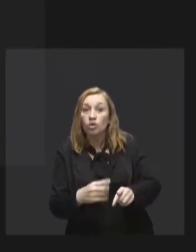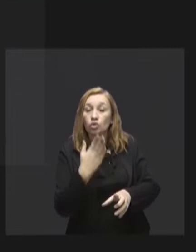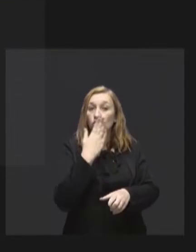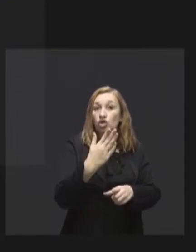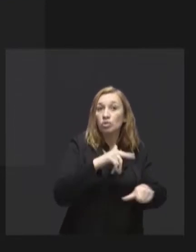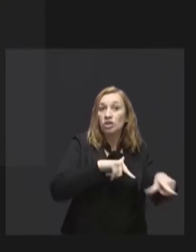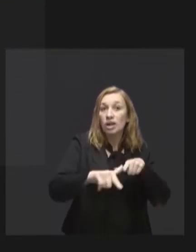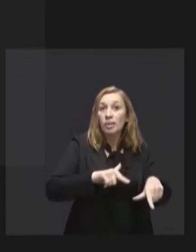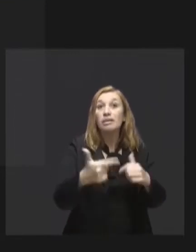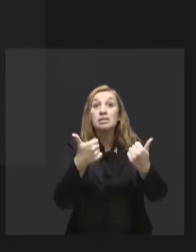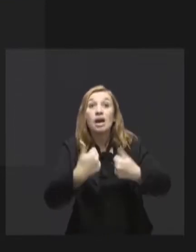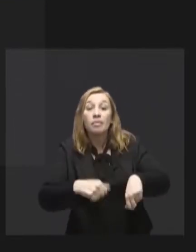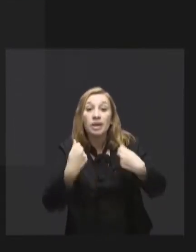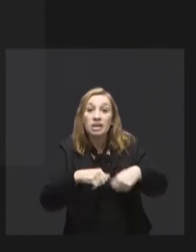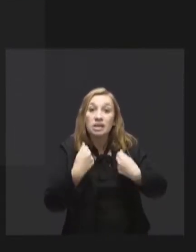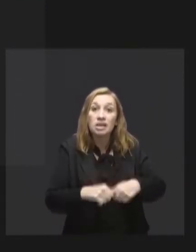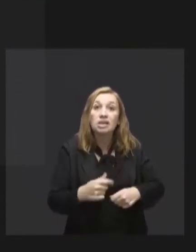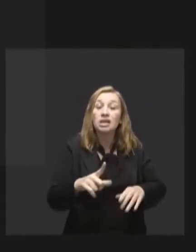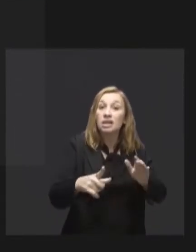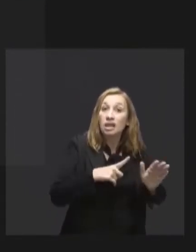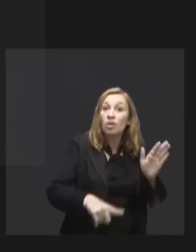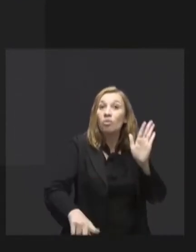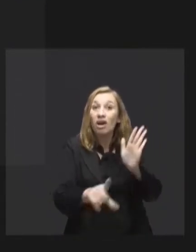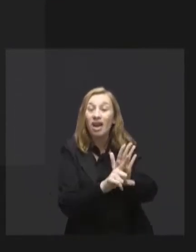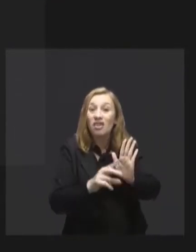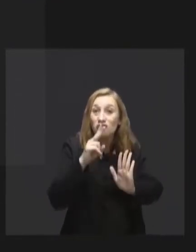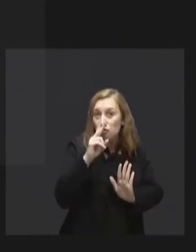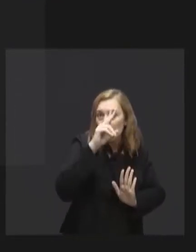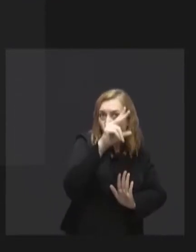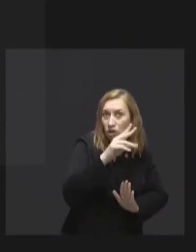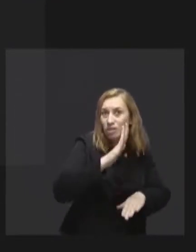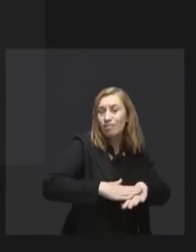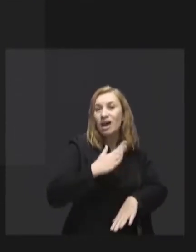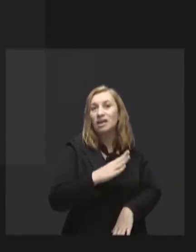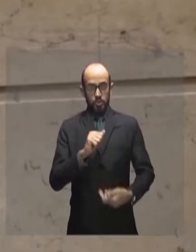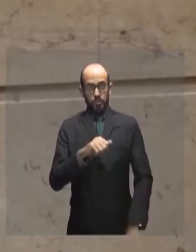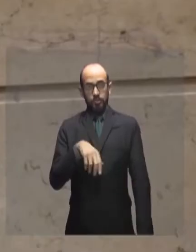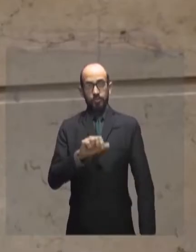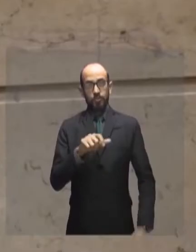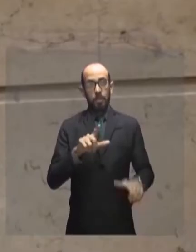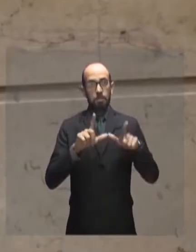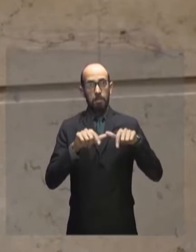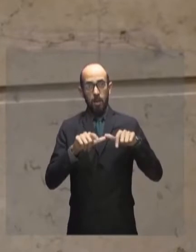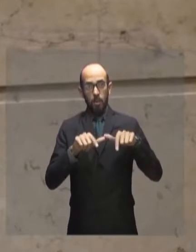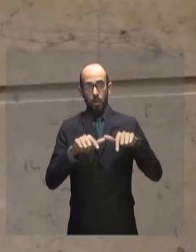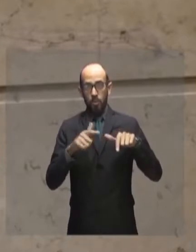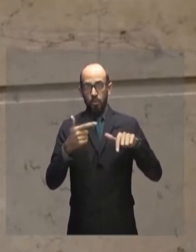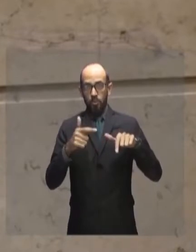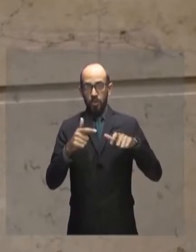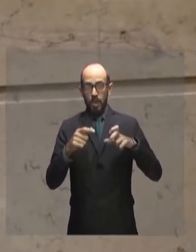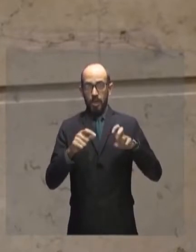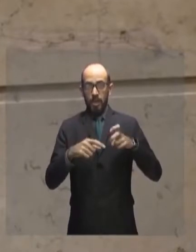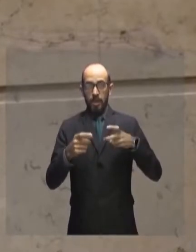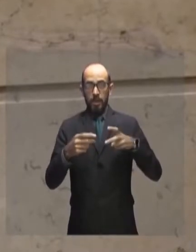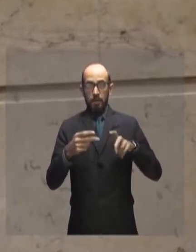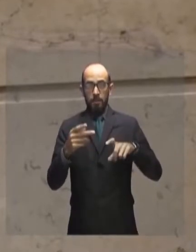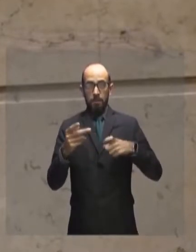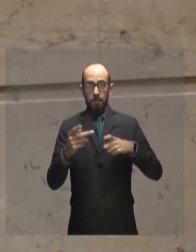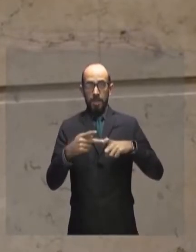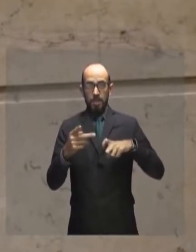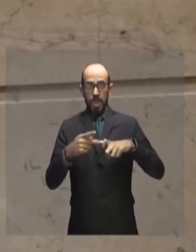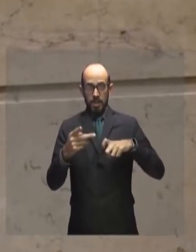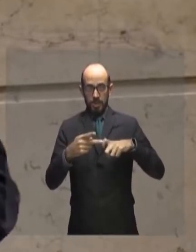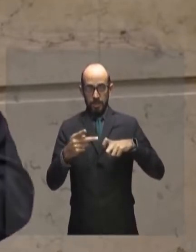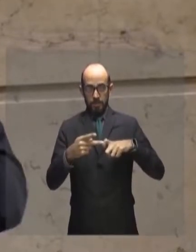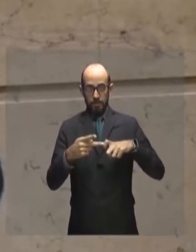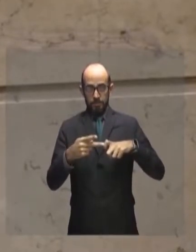é preciso que a gente tenha uma legislação mais forte em relação ao controle. Durante a sessão, o vereador Luiz Ramos Filho